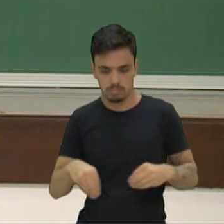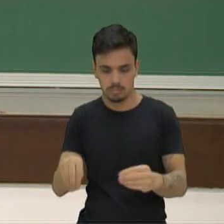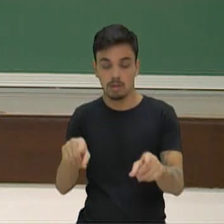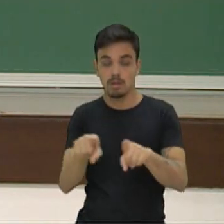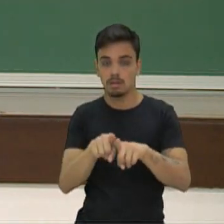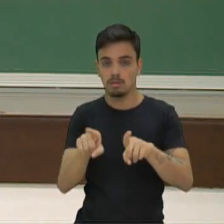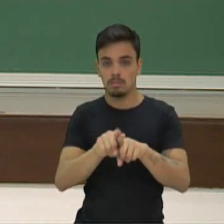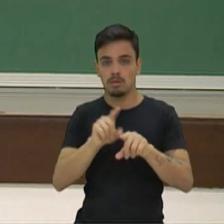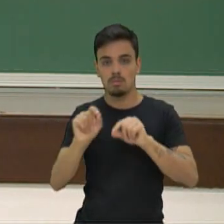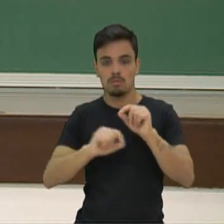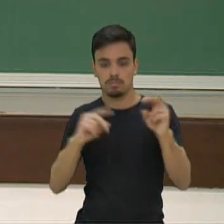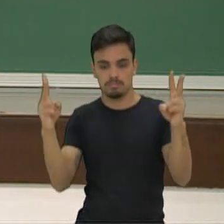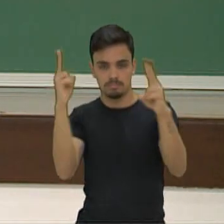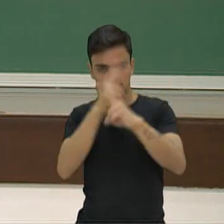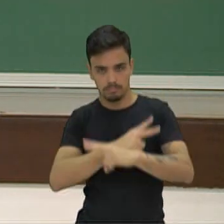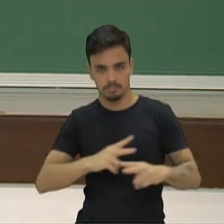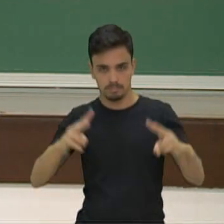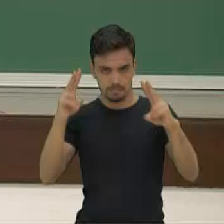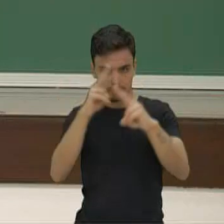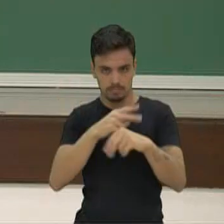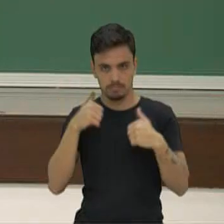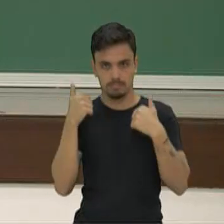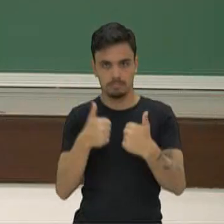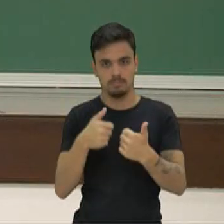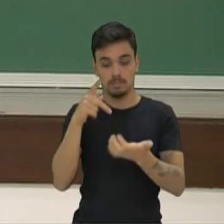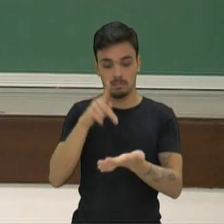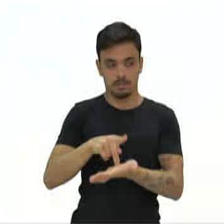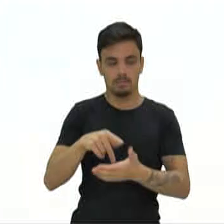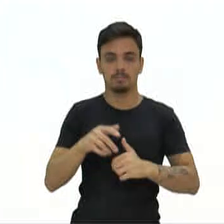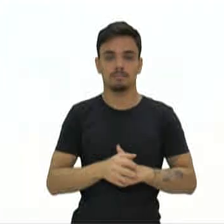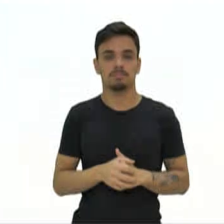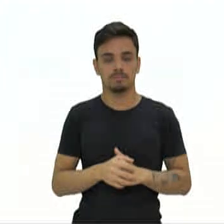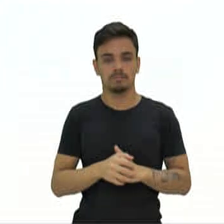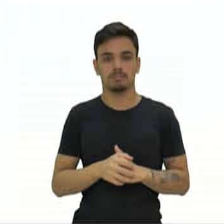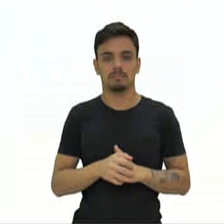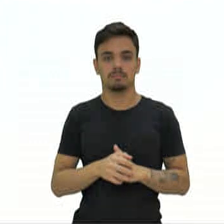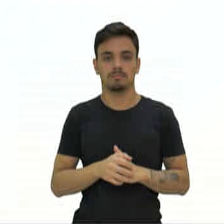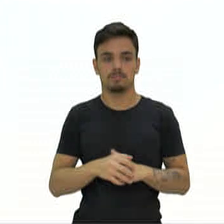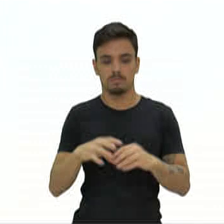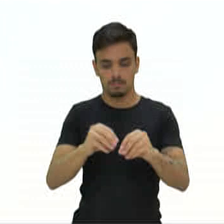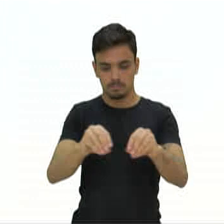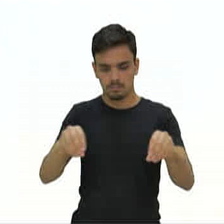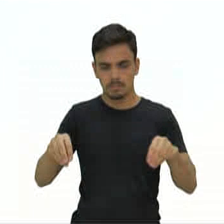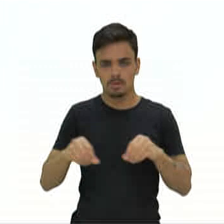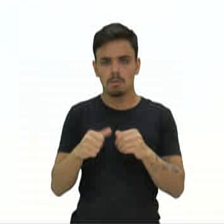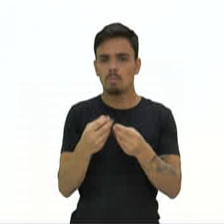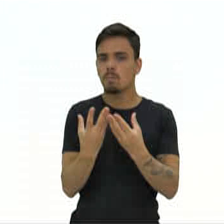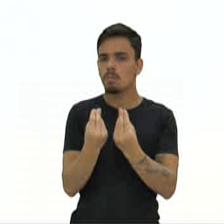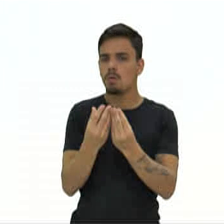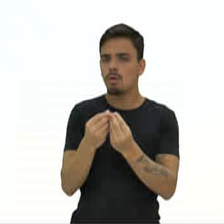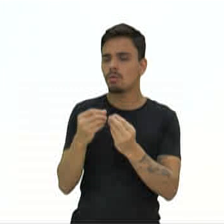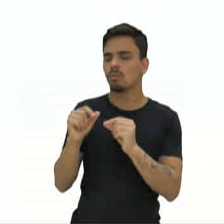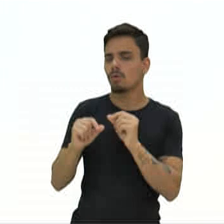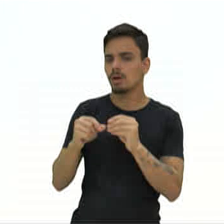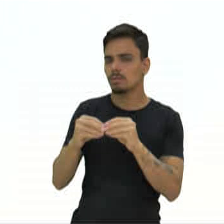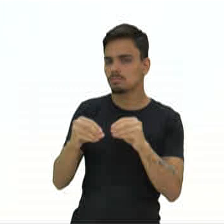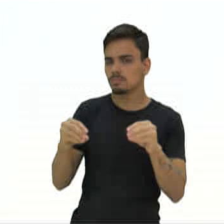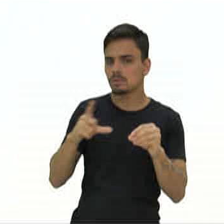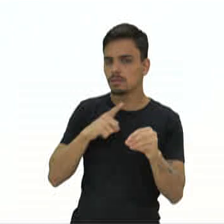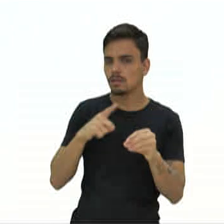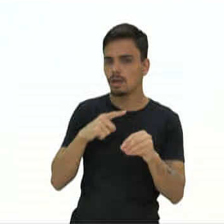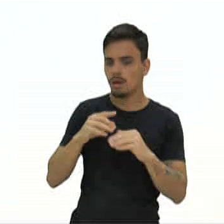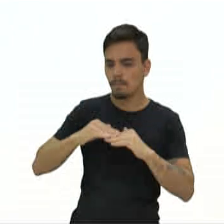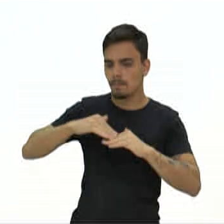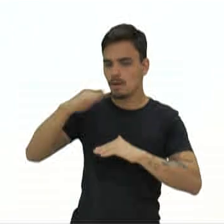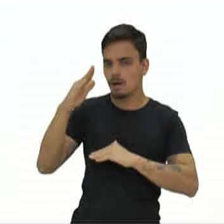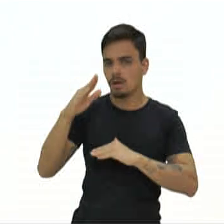também pelo vento. Verdadeira? Os solos muito arenosos apresentam alto teor de